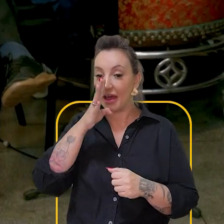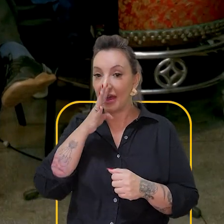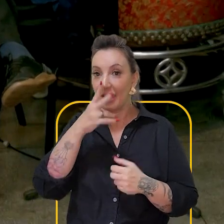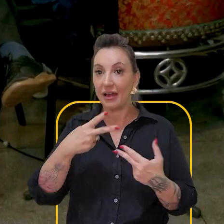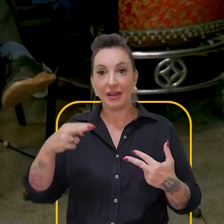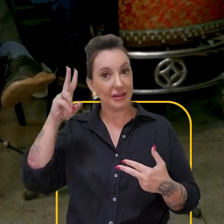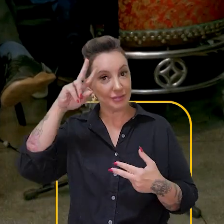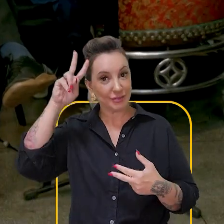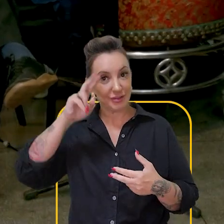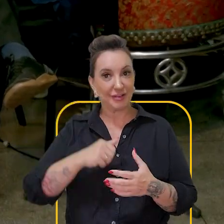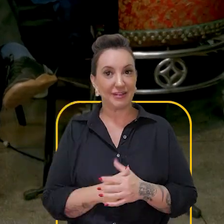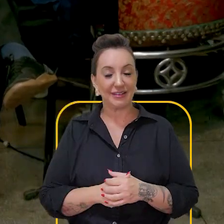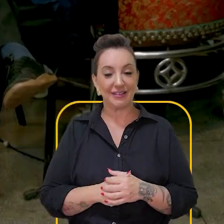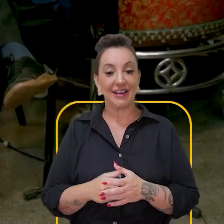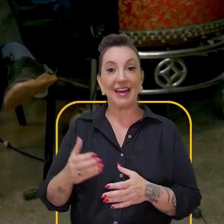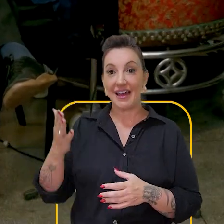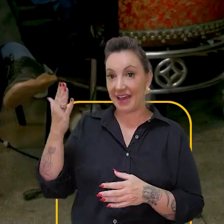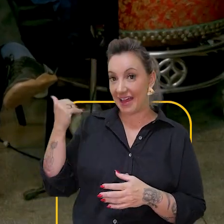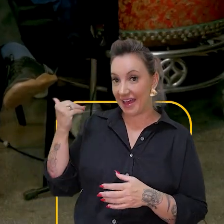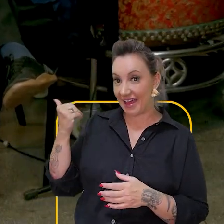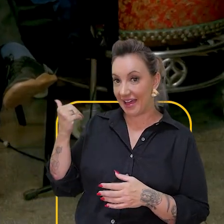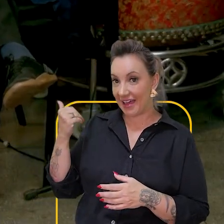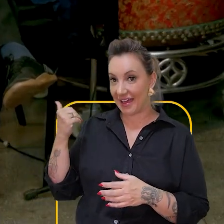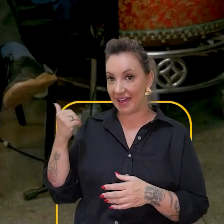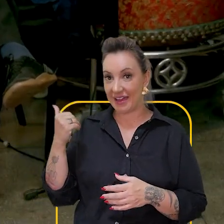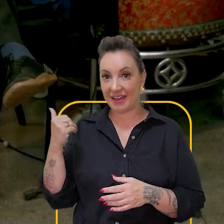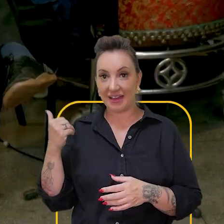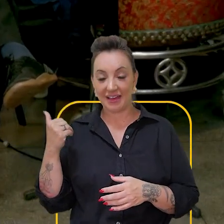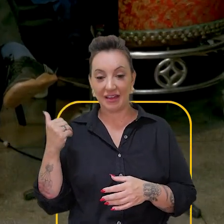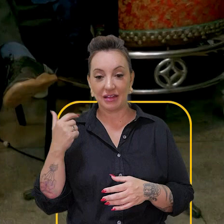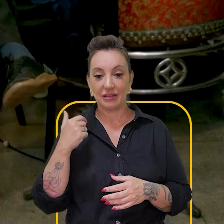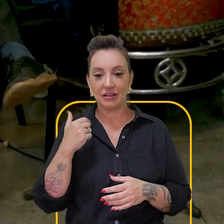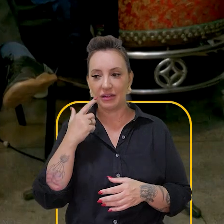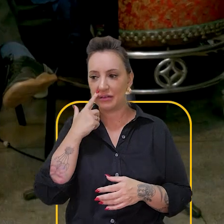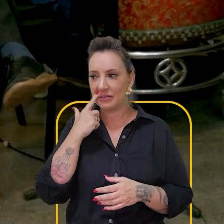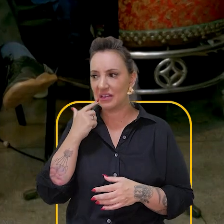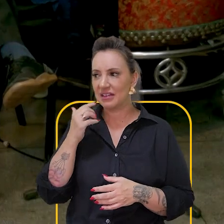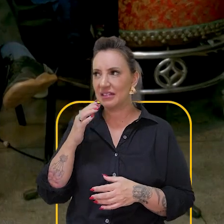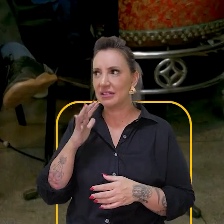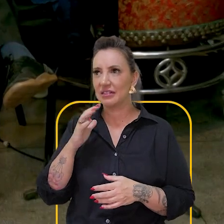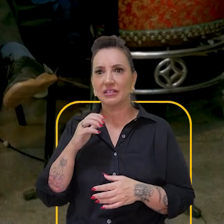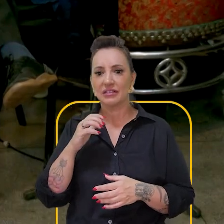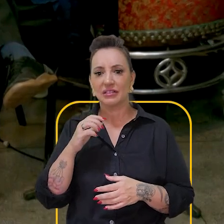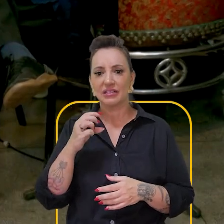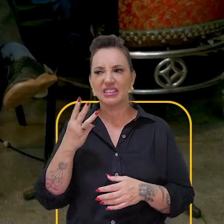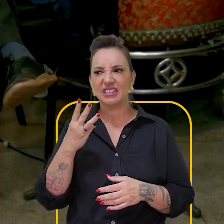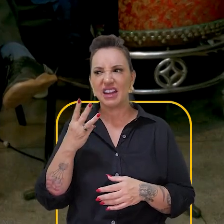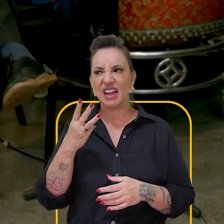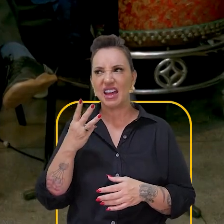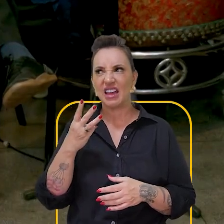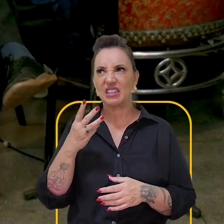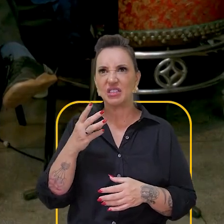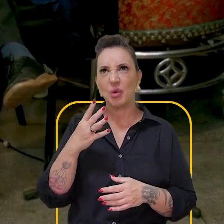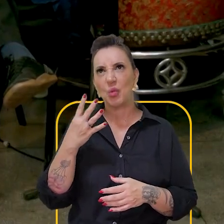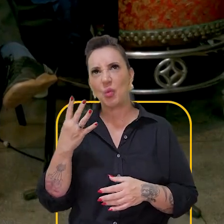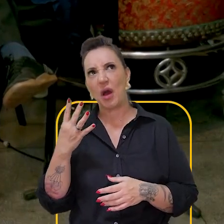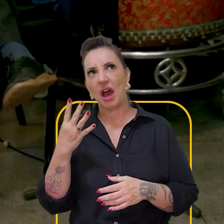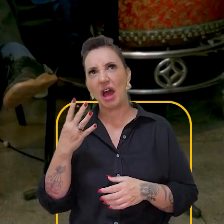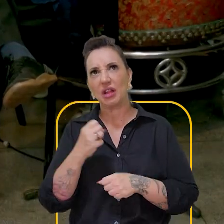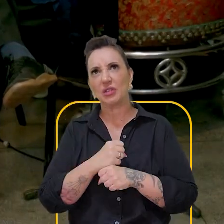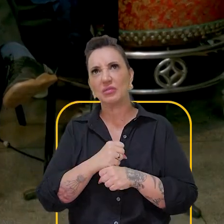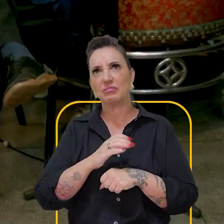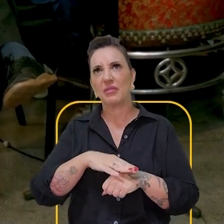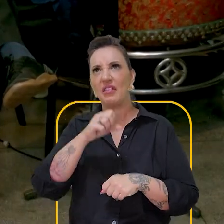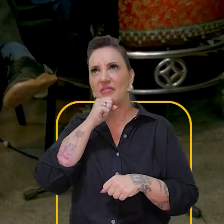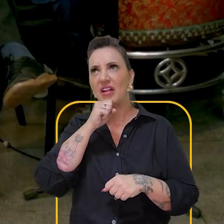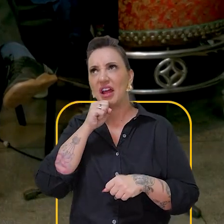3 4 anos mais velho que eu na época devia ter uns 19 20 anos né então eu tinha 15 E aí assim quando a gente